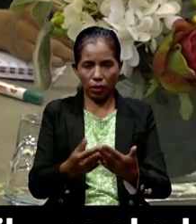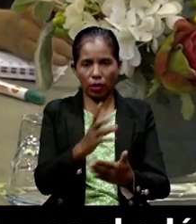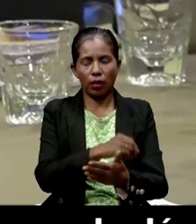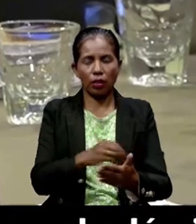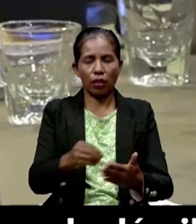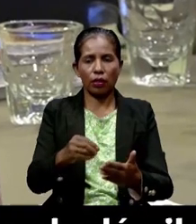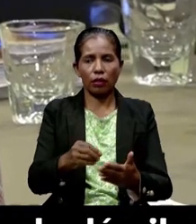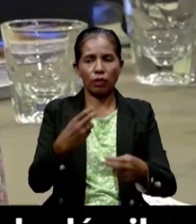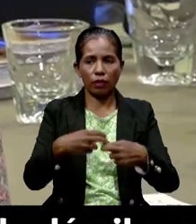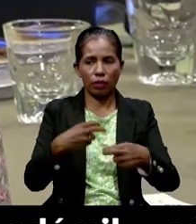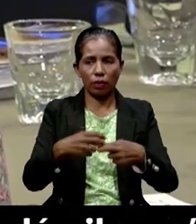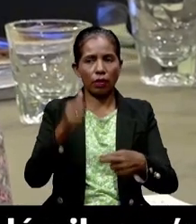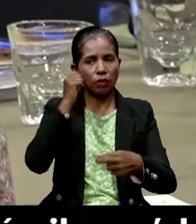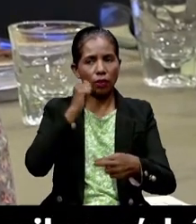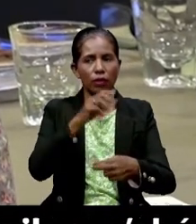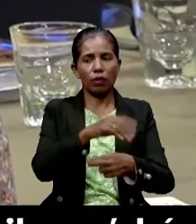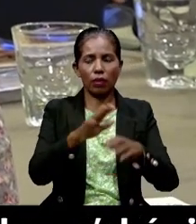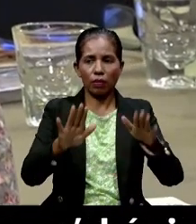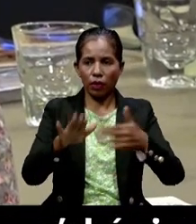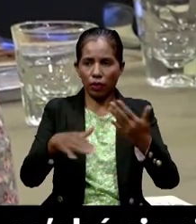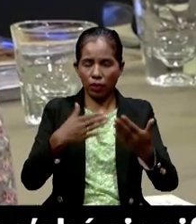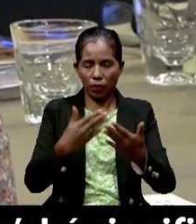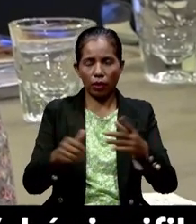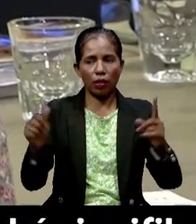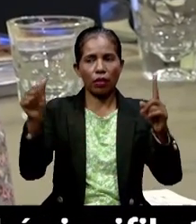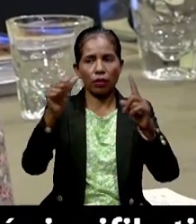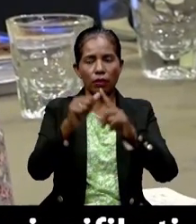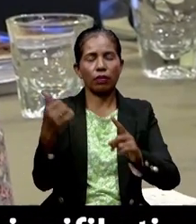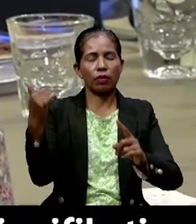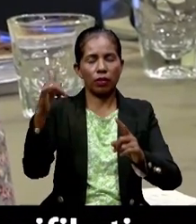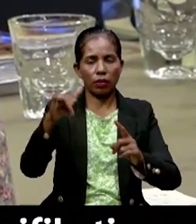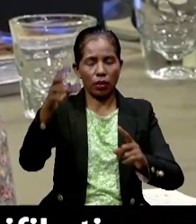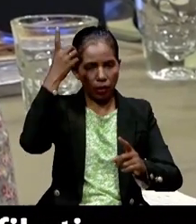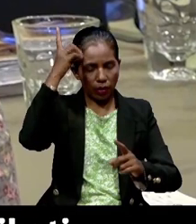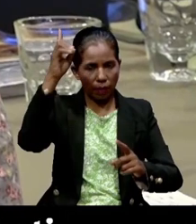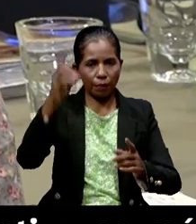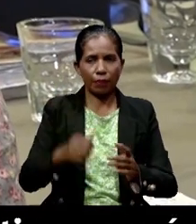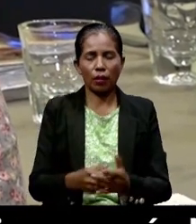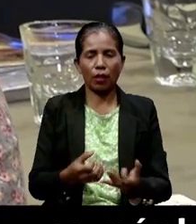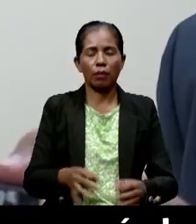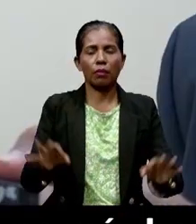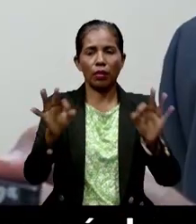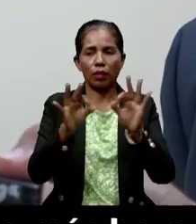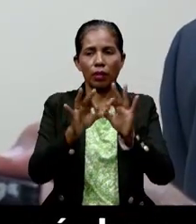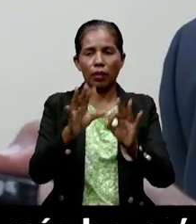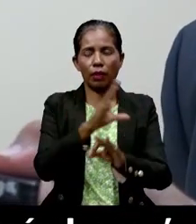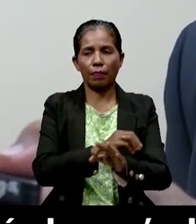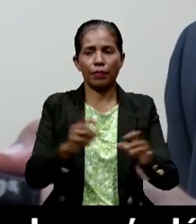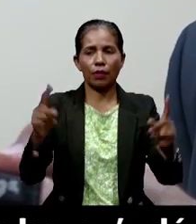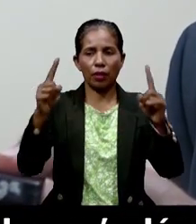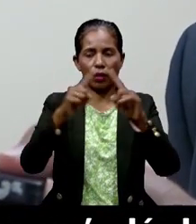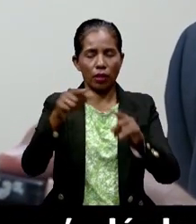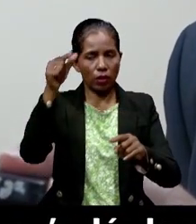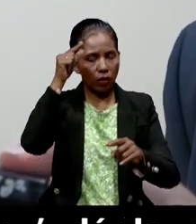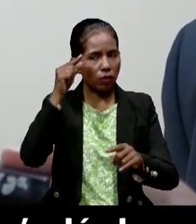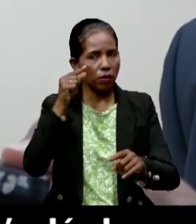se desafio ba feto no labarik sira, atu atinzi sira nyamehi. Principal kamin advocator ba iha asunto igualdade